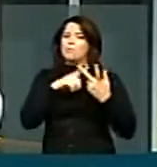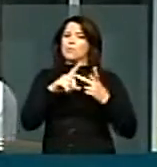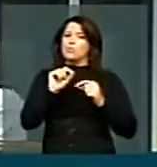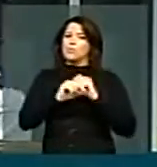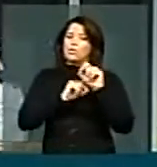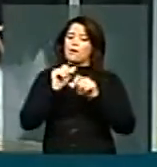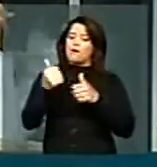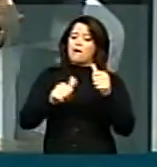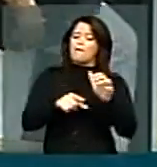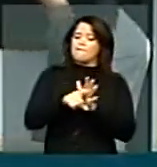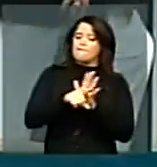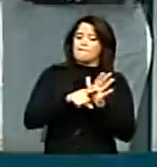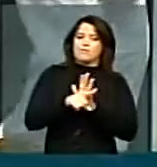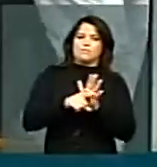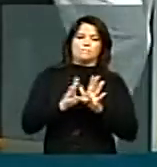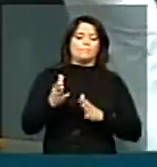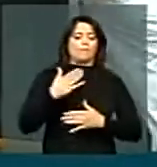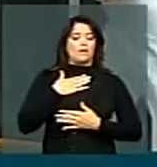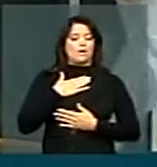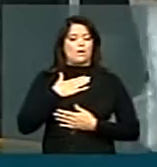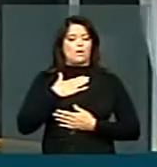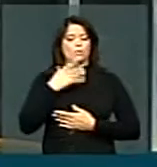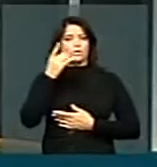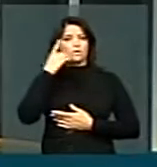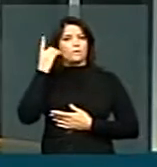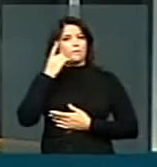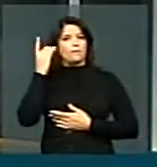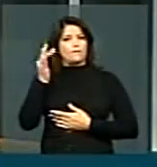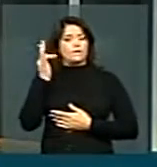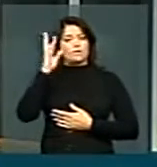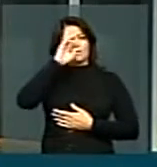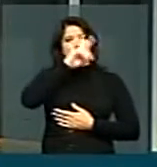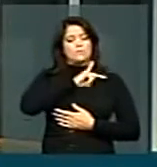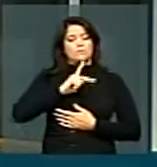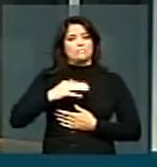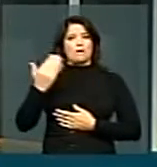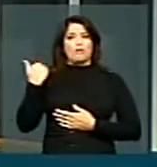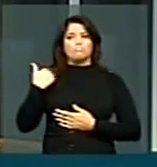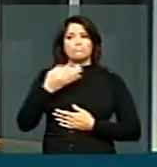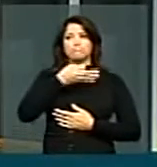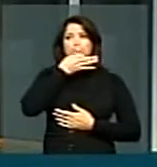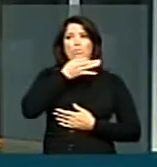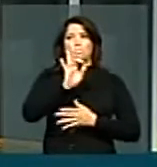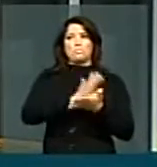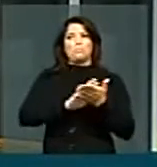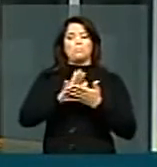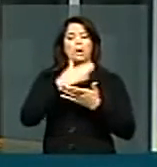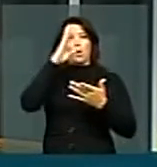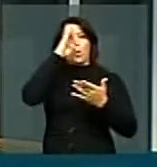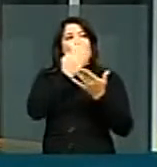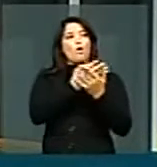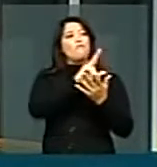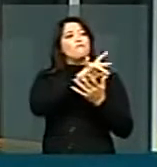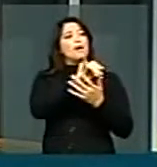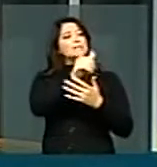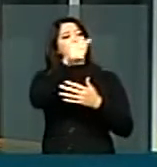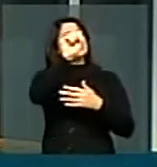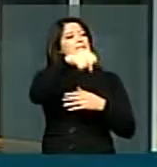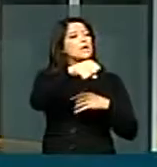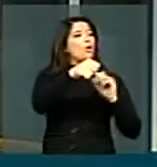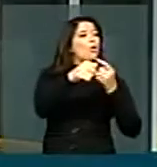sua apreciação. Eu sou um daqueles deputados federais, presidente, que não tinha uma convicção formada sobre o